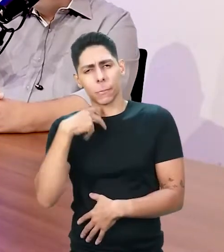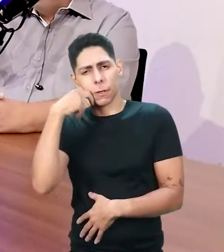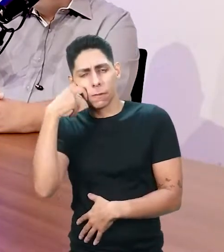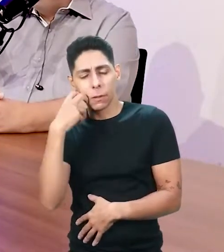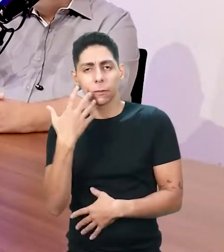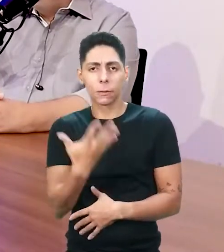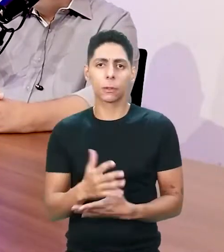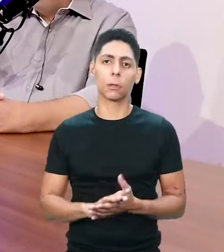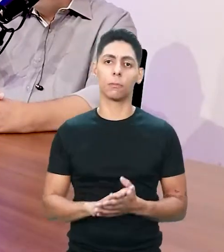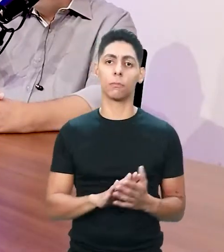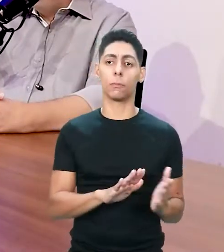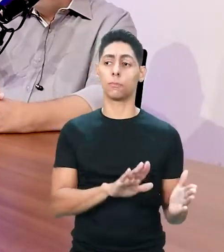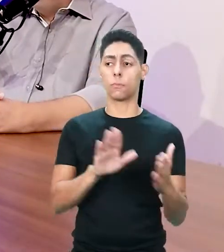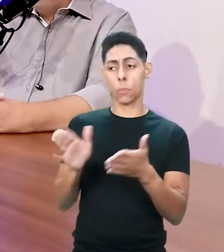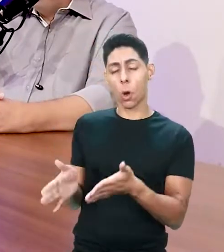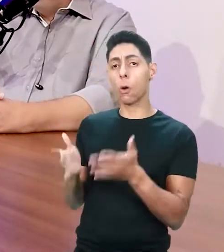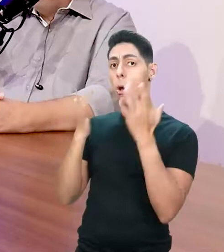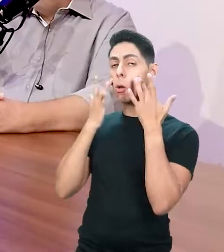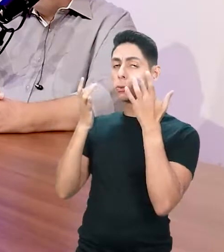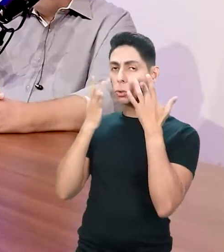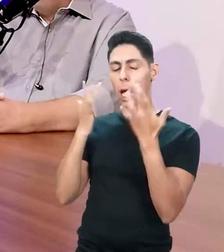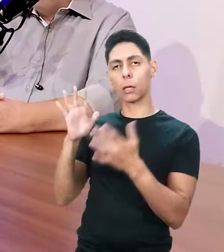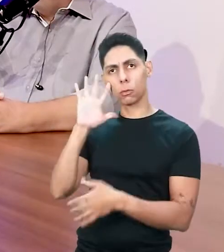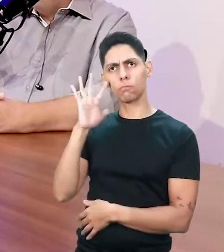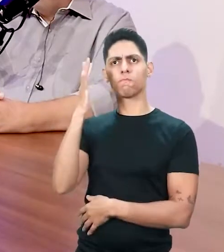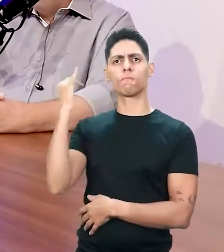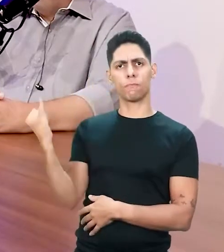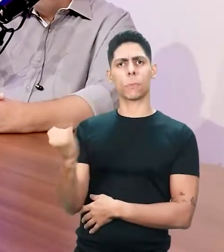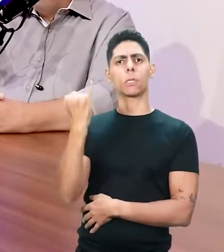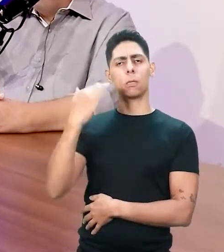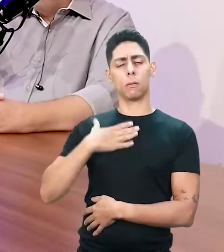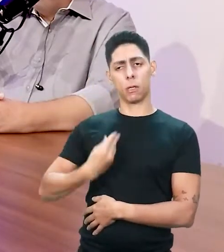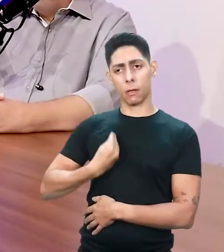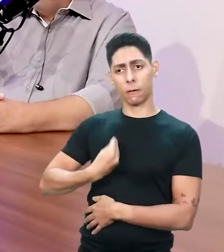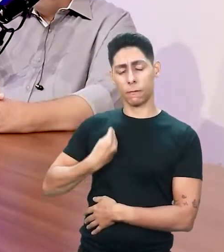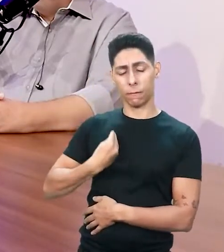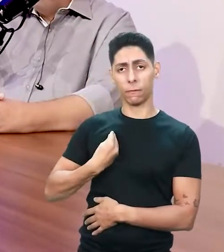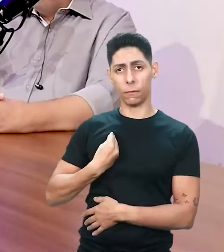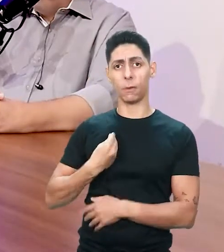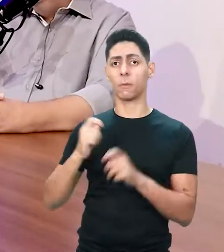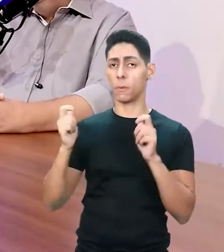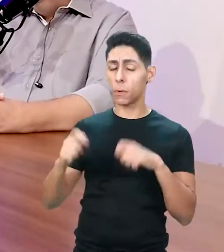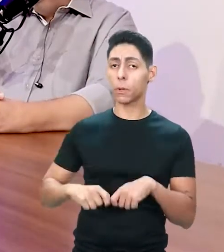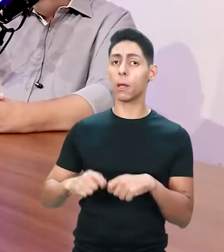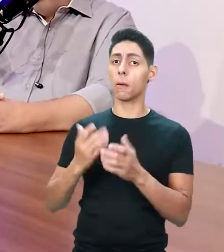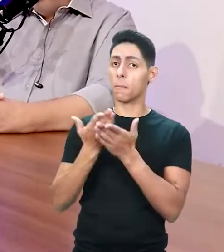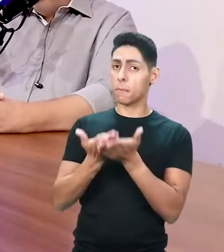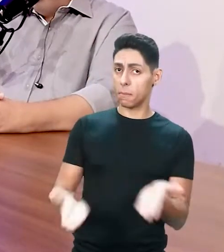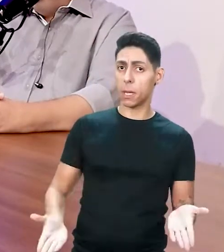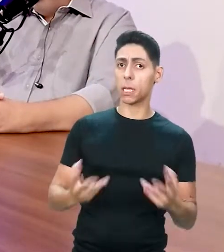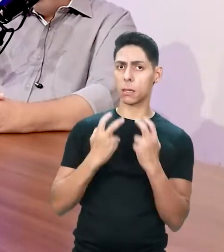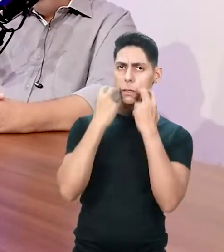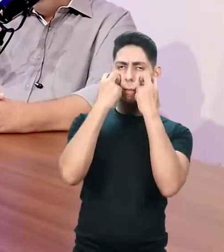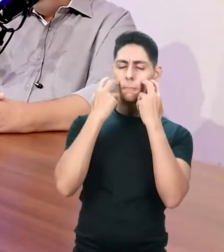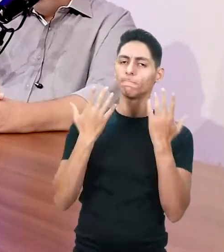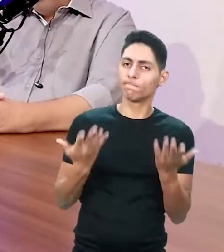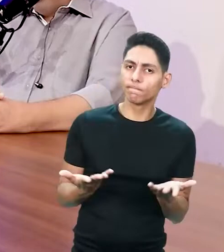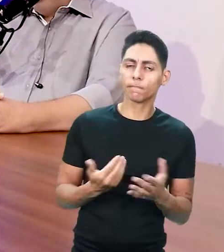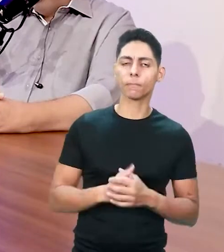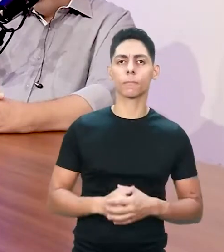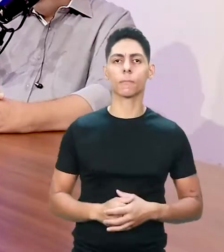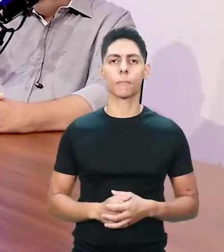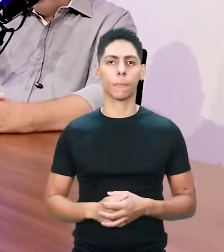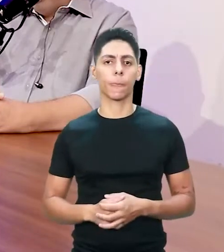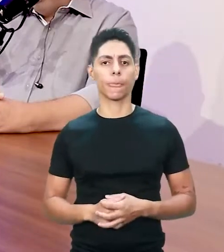o teatro foi decisivo entre meus 15 e meus 18 anos para eu vencer a timidez. Porque eu sabia que eu ia ter